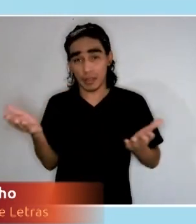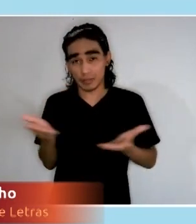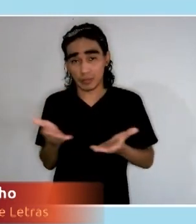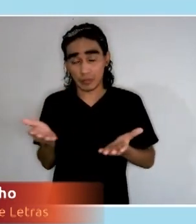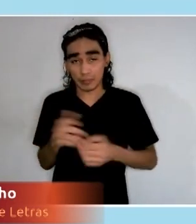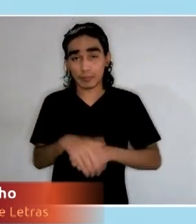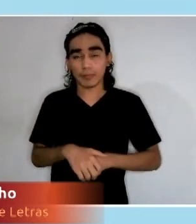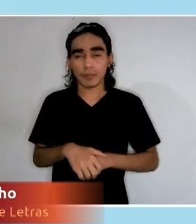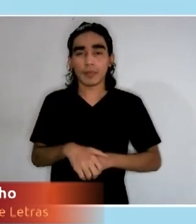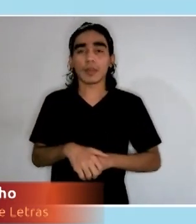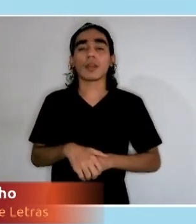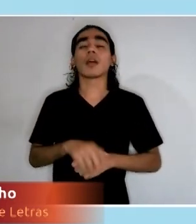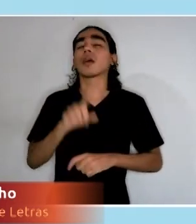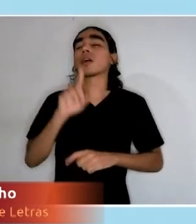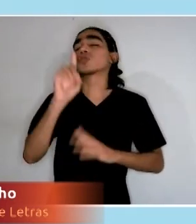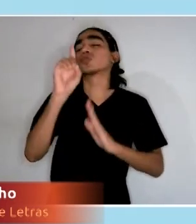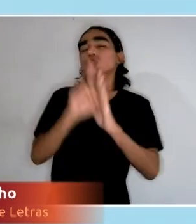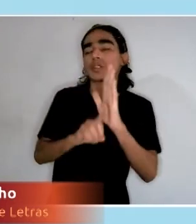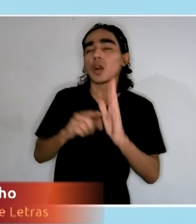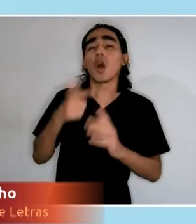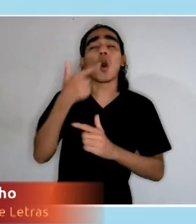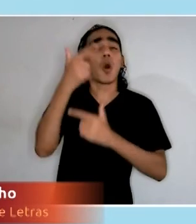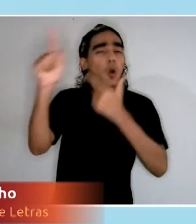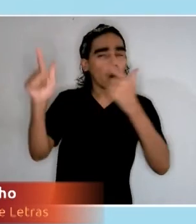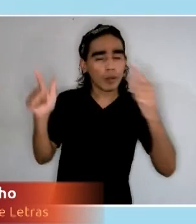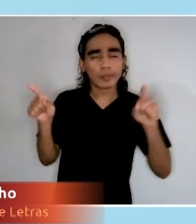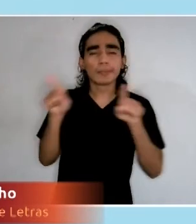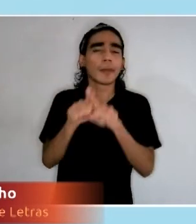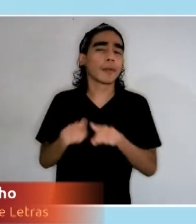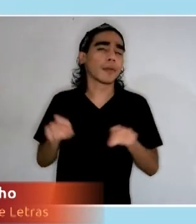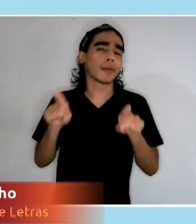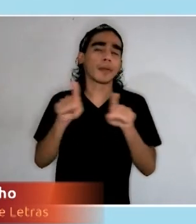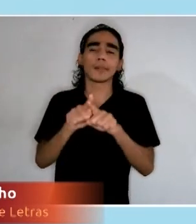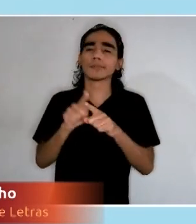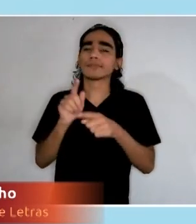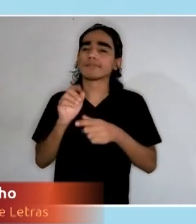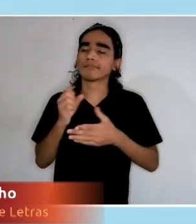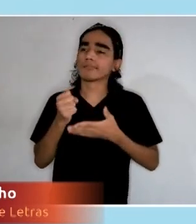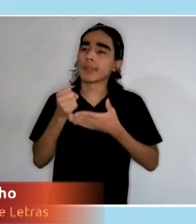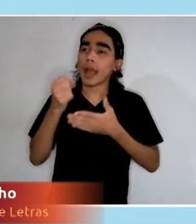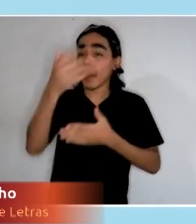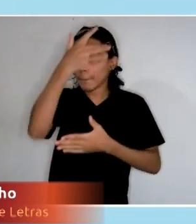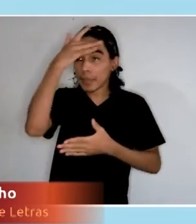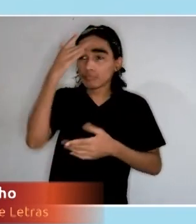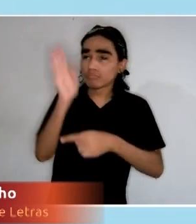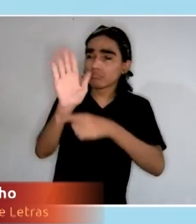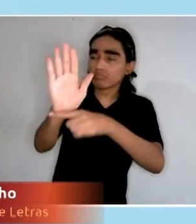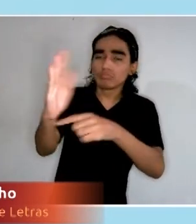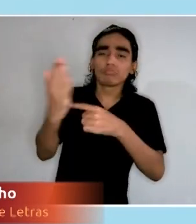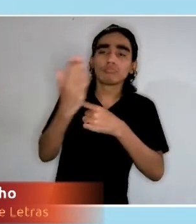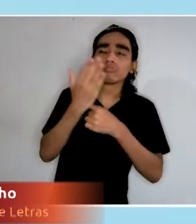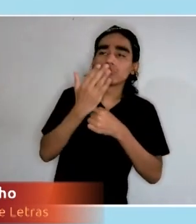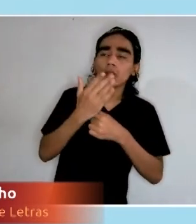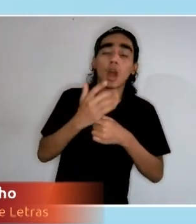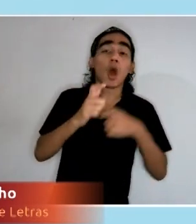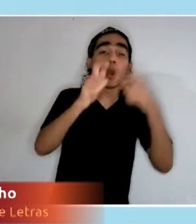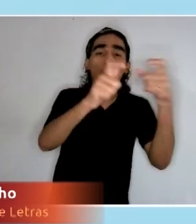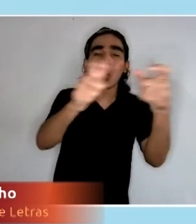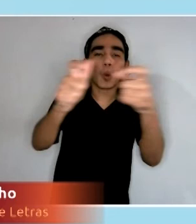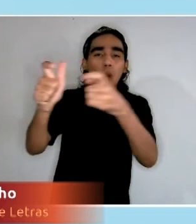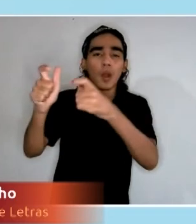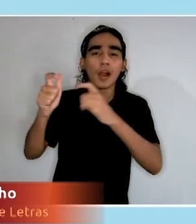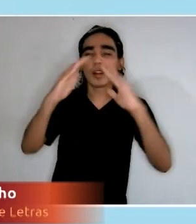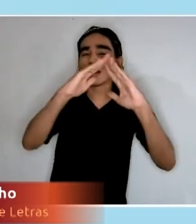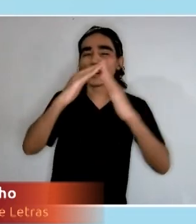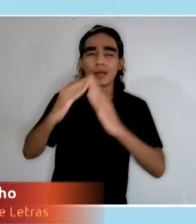por Direitos fizeram e tantas outras para ajudar os seus semelhantes nas grandes periferias. Mas isso está